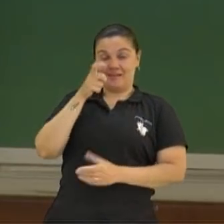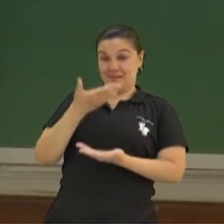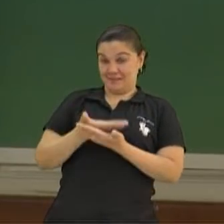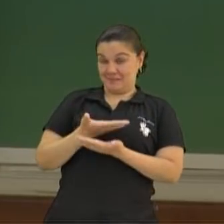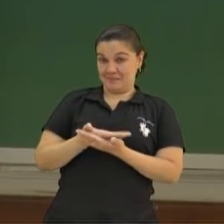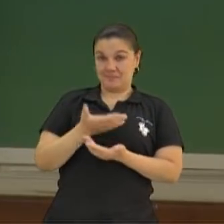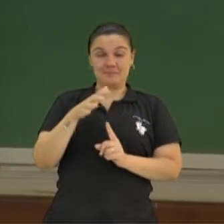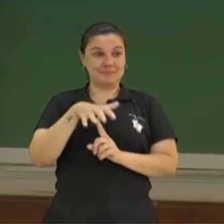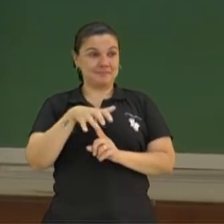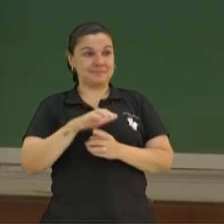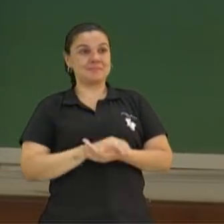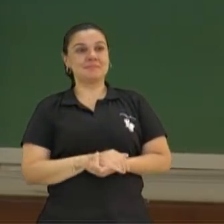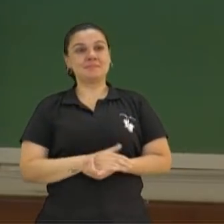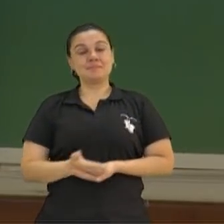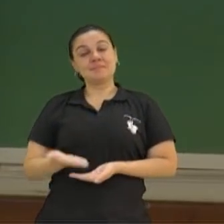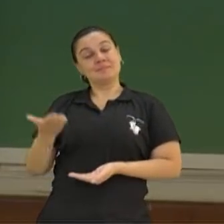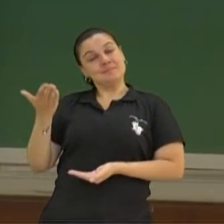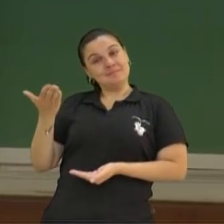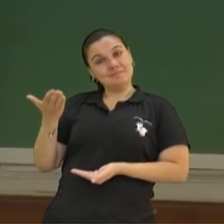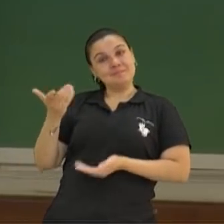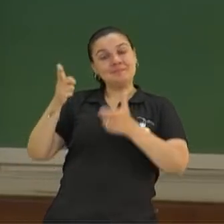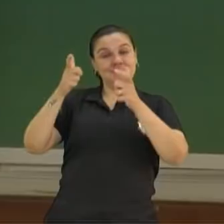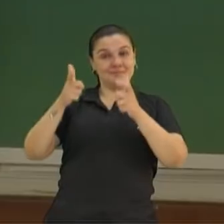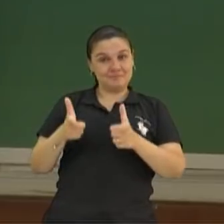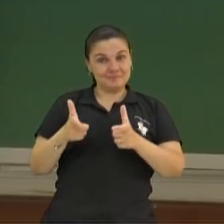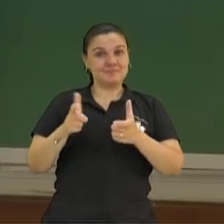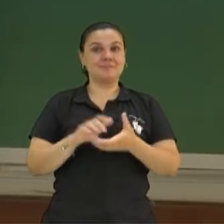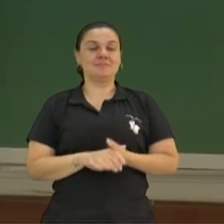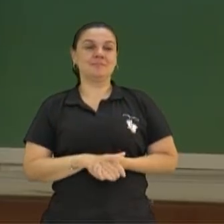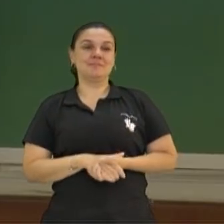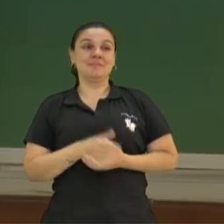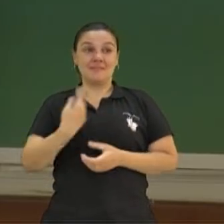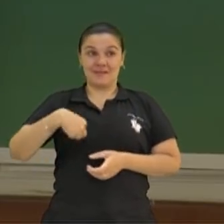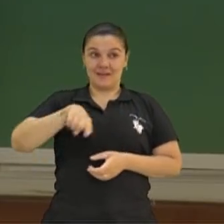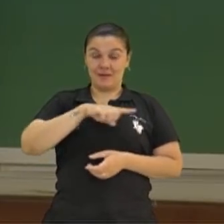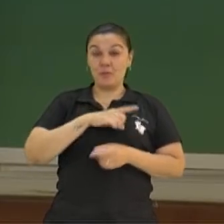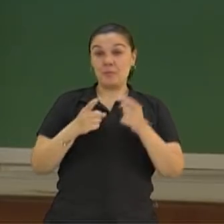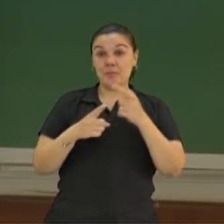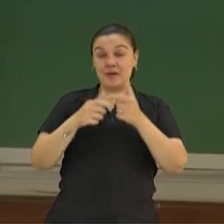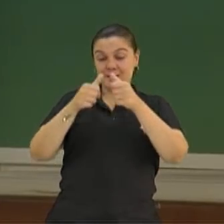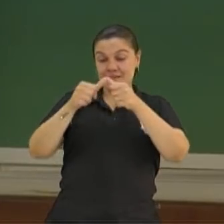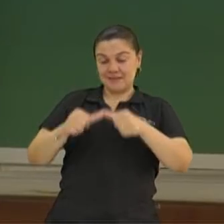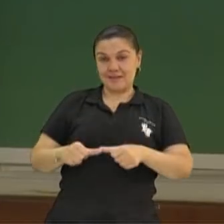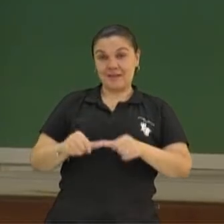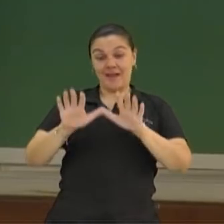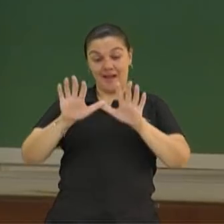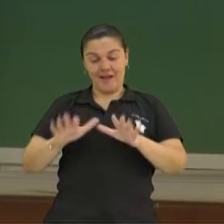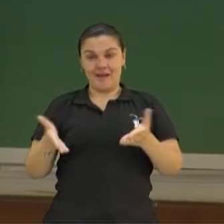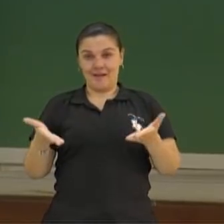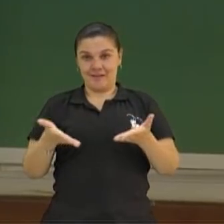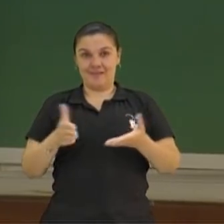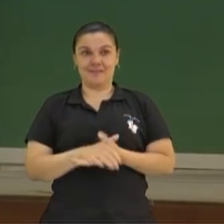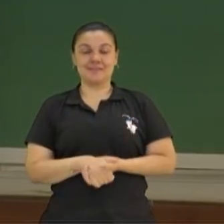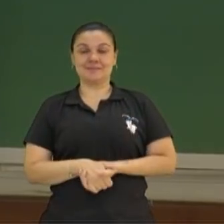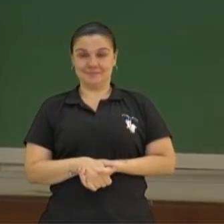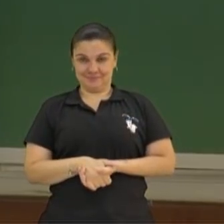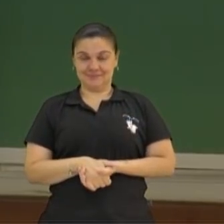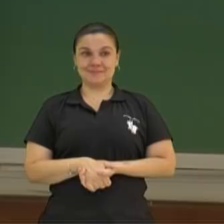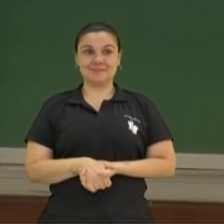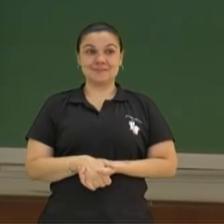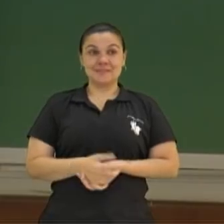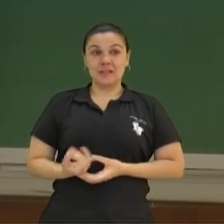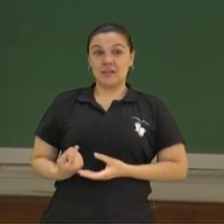aulas do programa Aula Paraná, o estado do Paraná, ele é um lugar para nós, pois estamos nele inseridos.